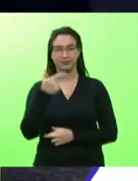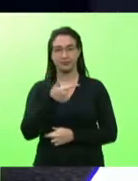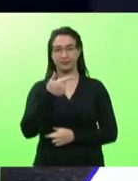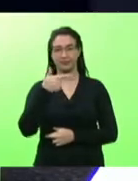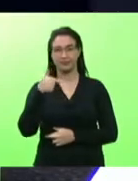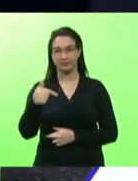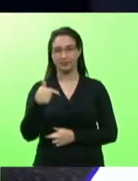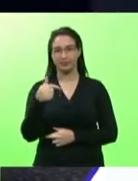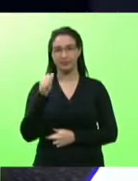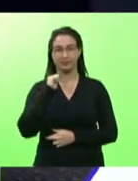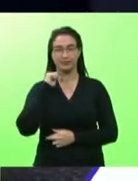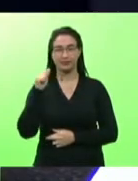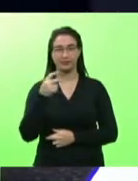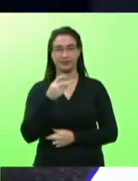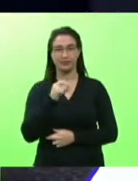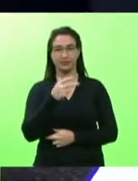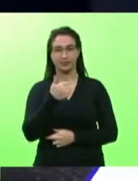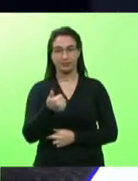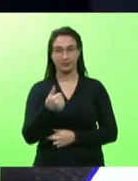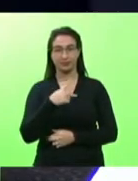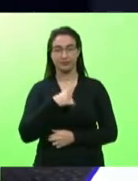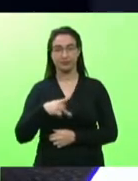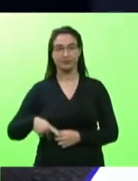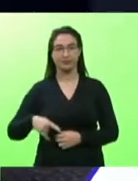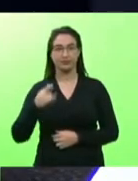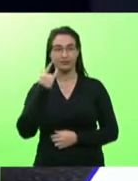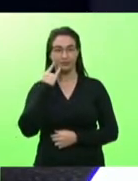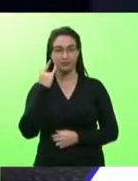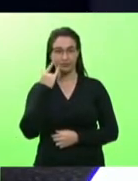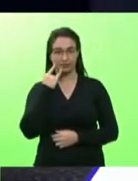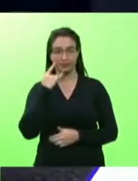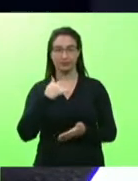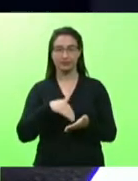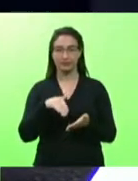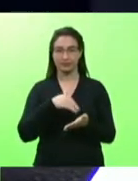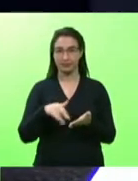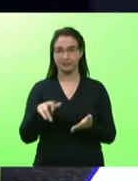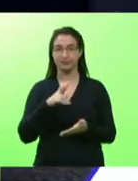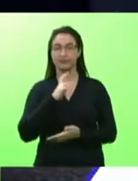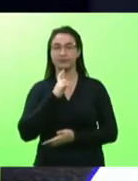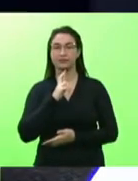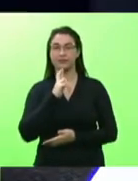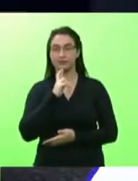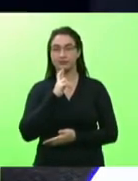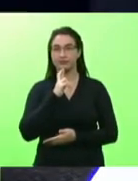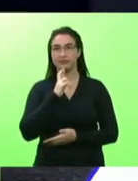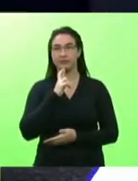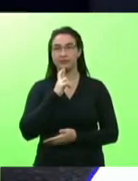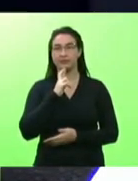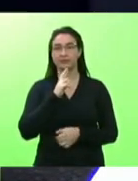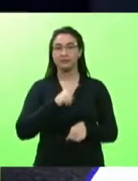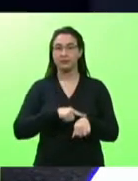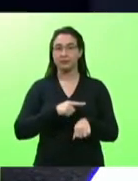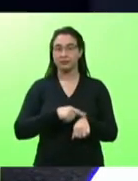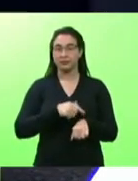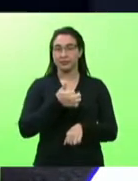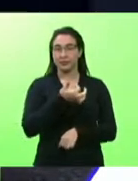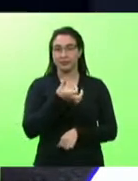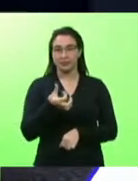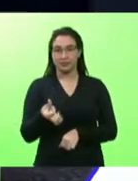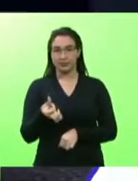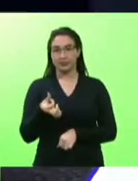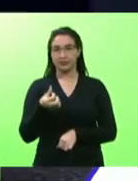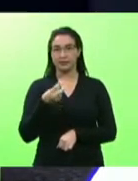2021, sob a presidência do deputado Mauro de Nadal e secretaria do deputado Rodrigo Minotto. Às 16 horas e 21